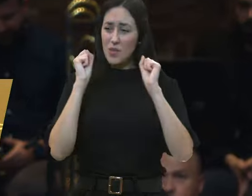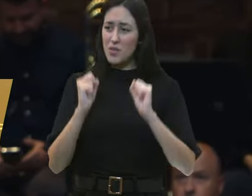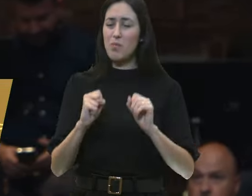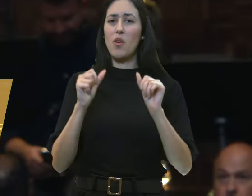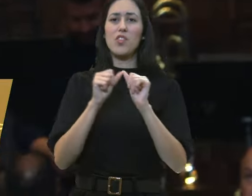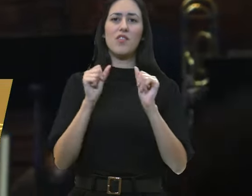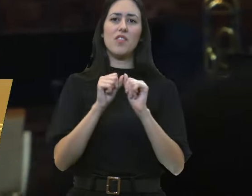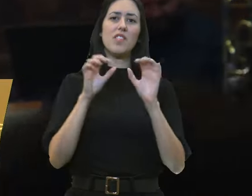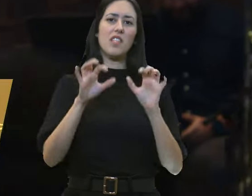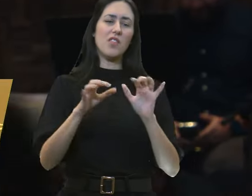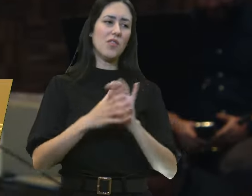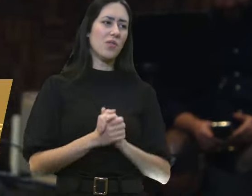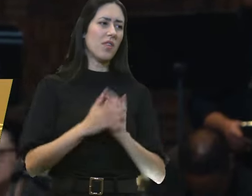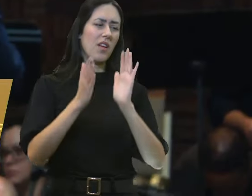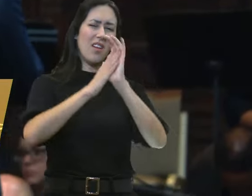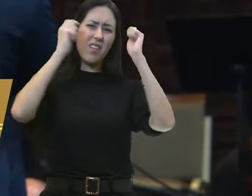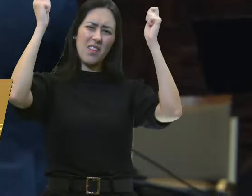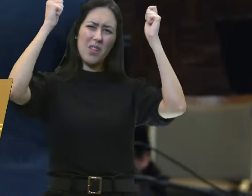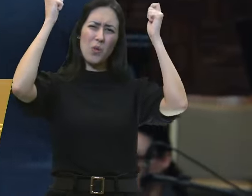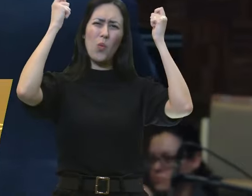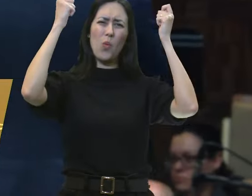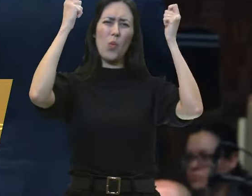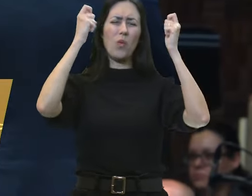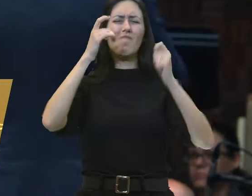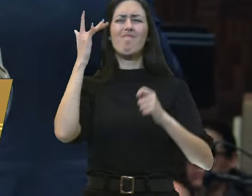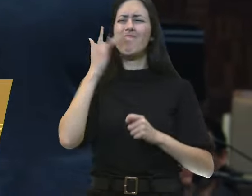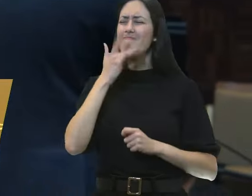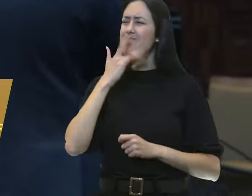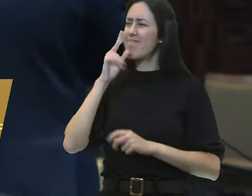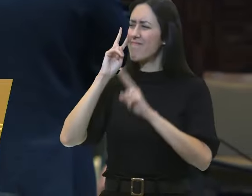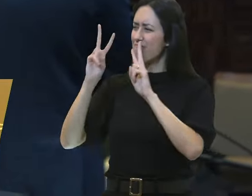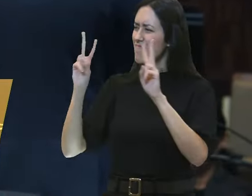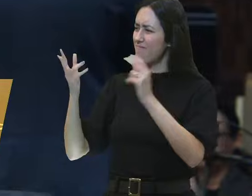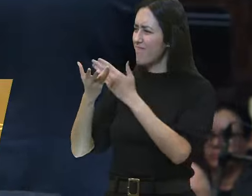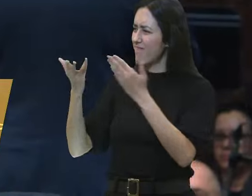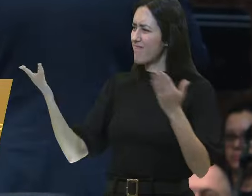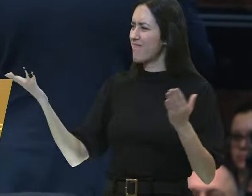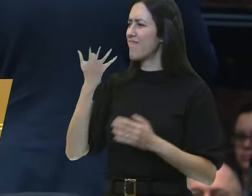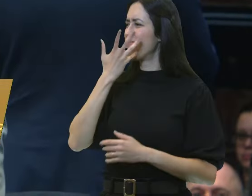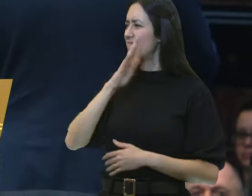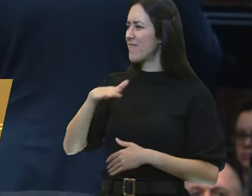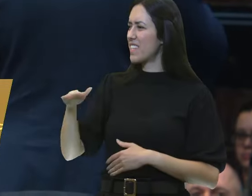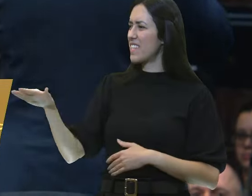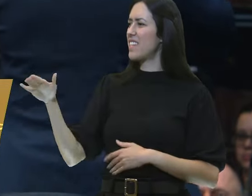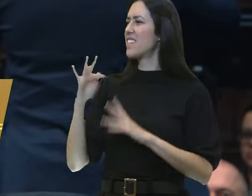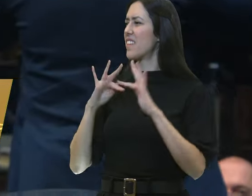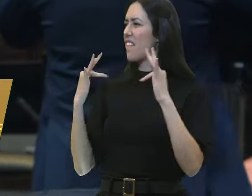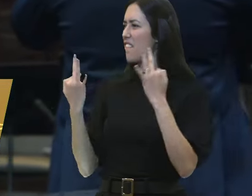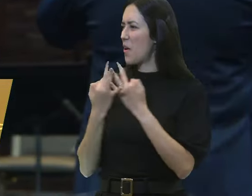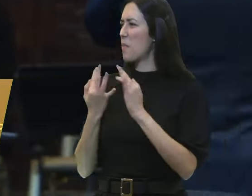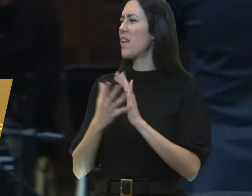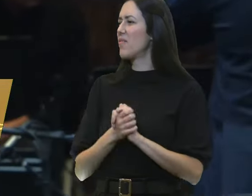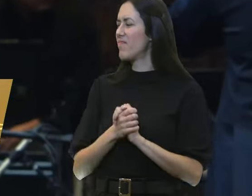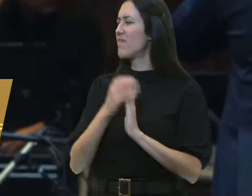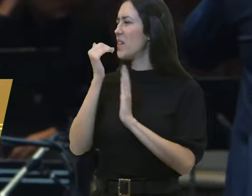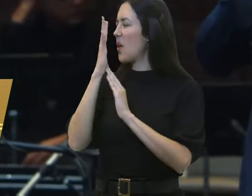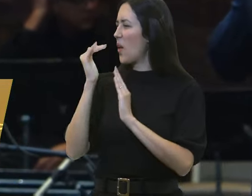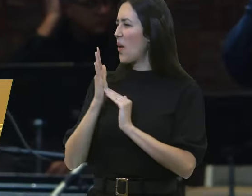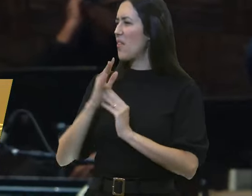hoje. Aleluia! Que gostoso ver família, criança no colo. Louvado seja o Senhor. Jesus é